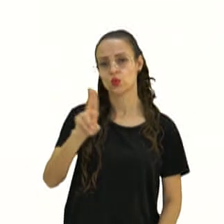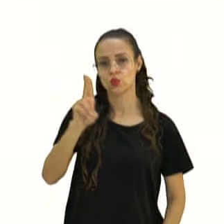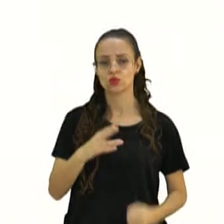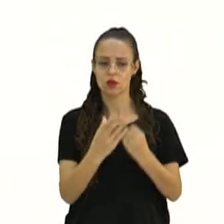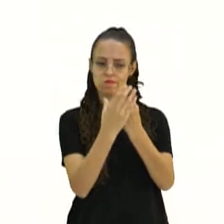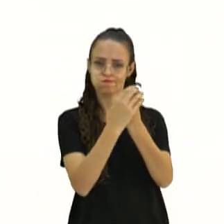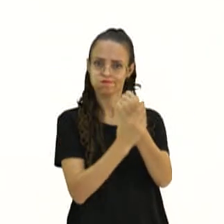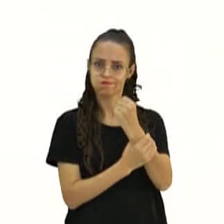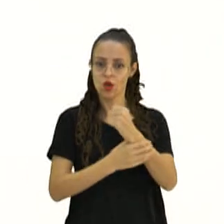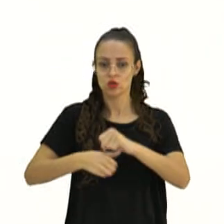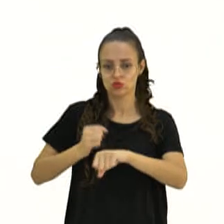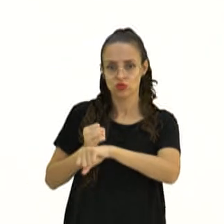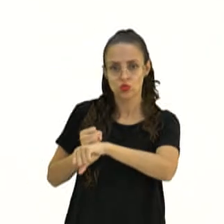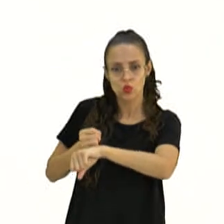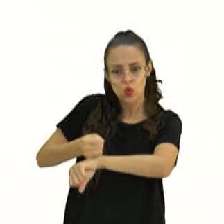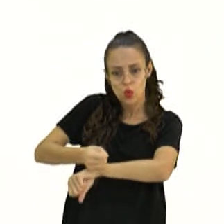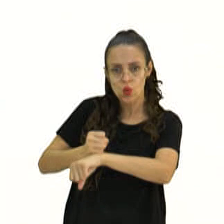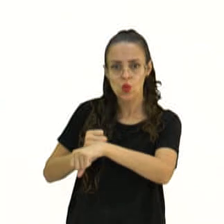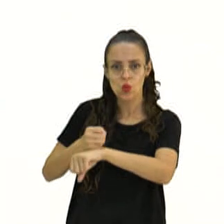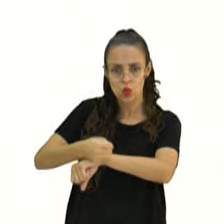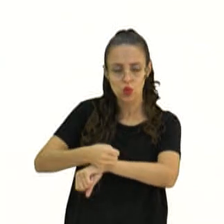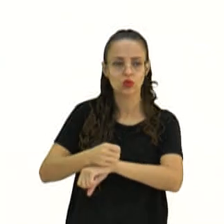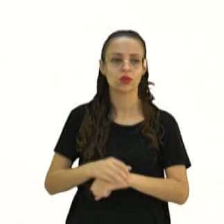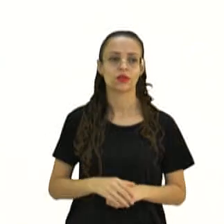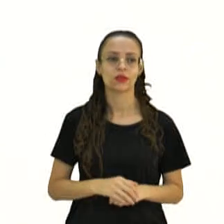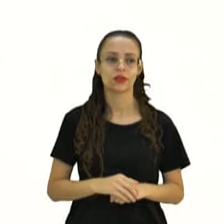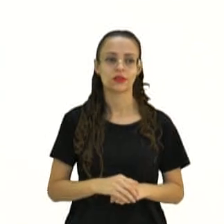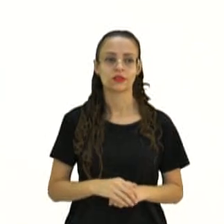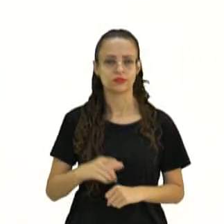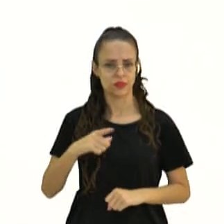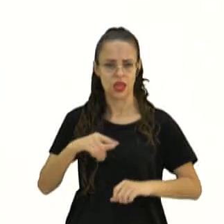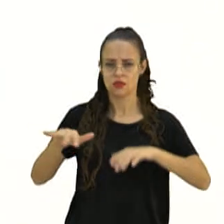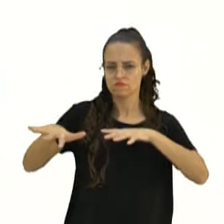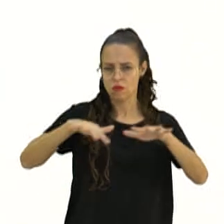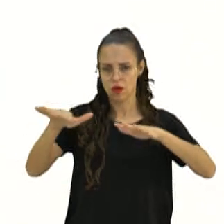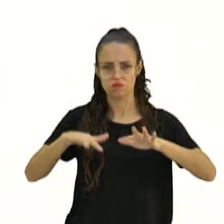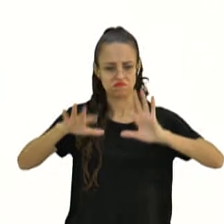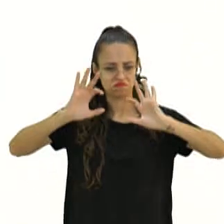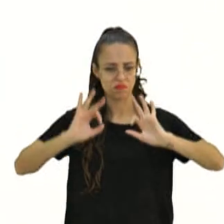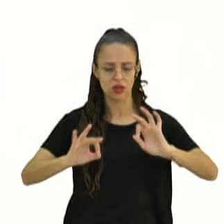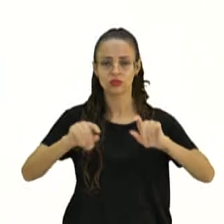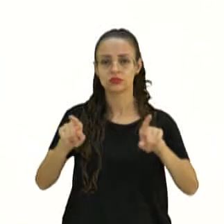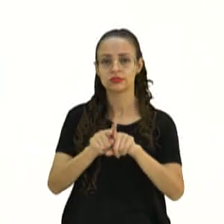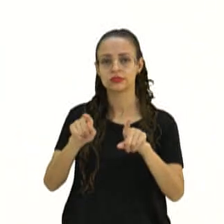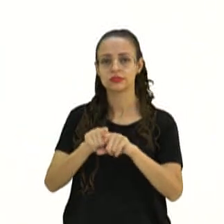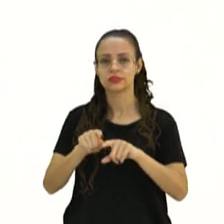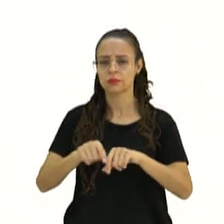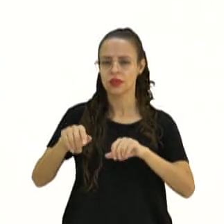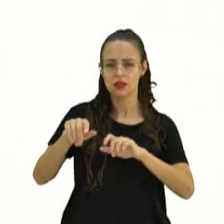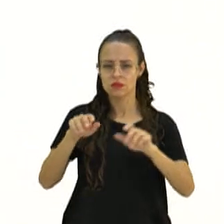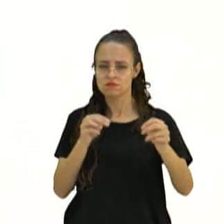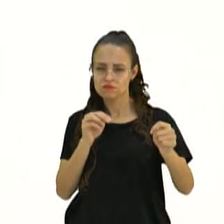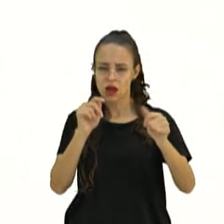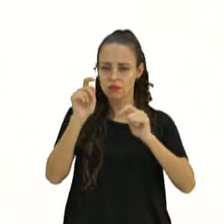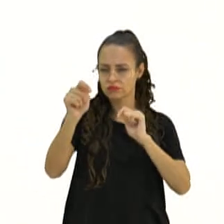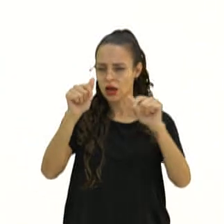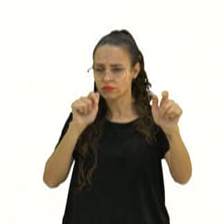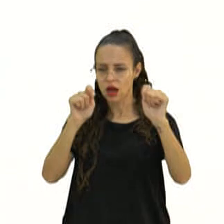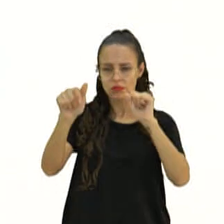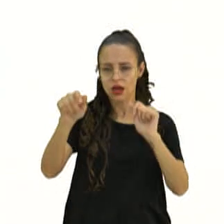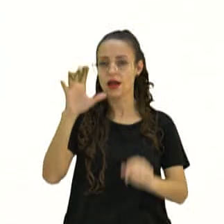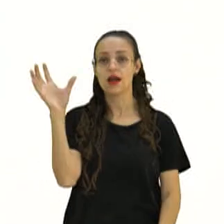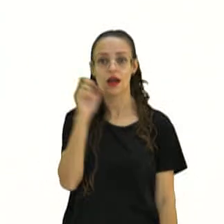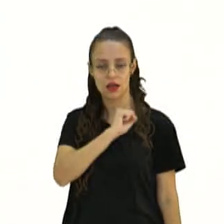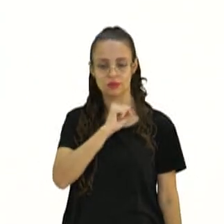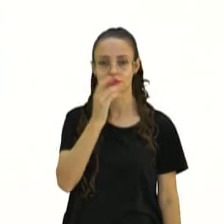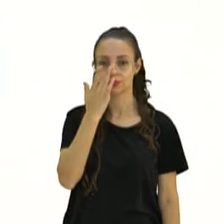couro acolchoadas. Os pugilistas costumam ter movimentos elaborados com as pernas e rápidos jabs, né, no ataque, né? Então é